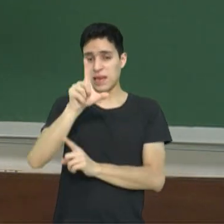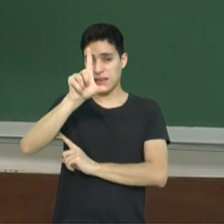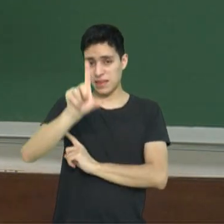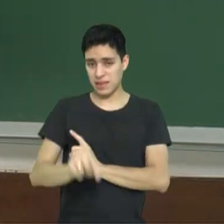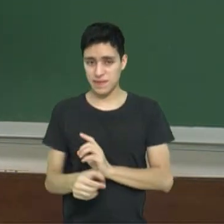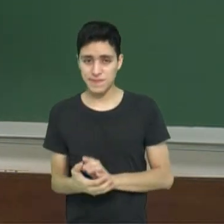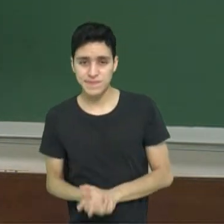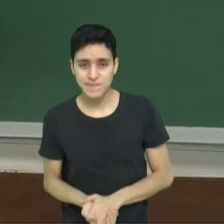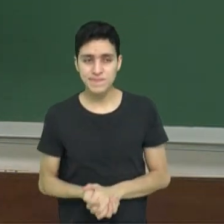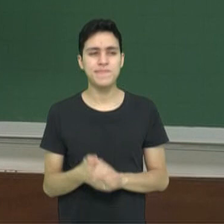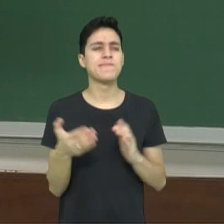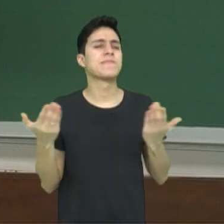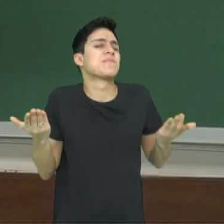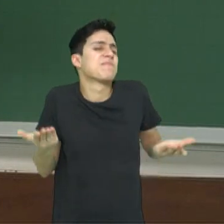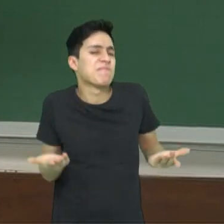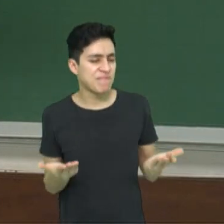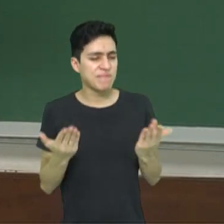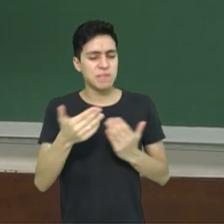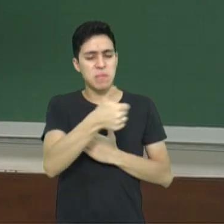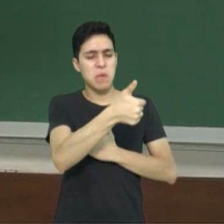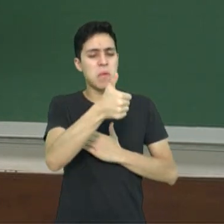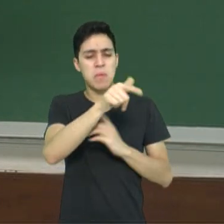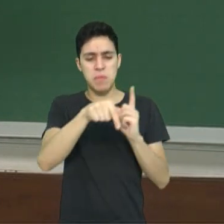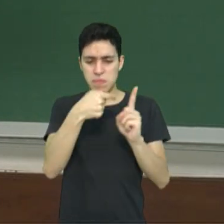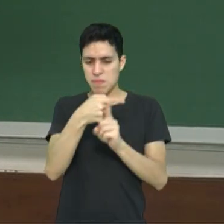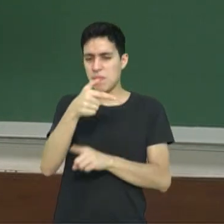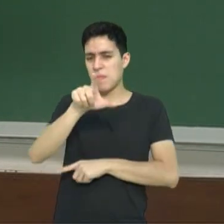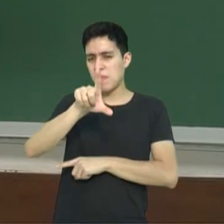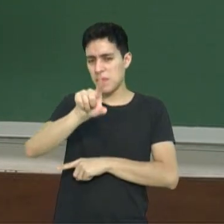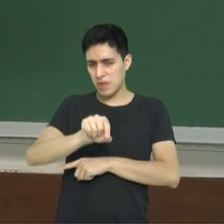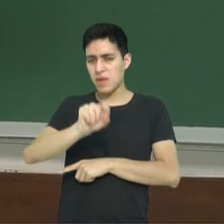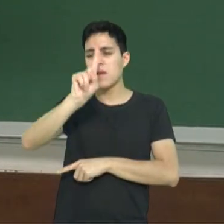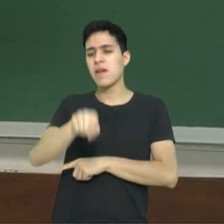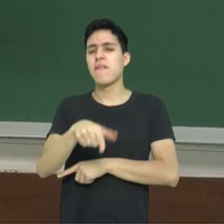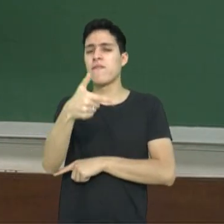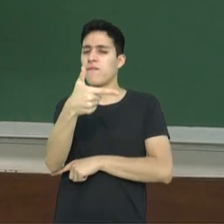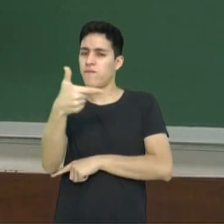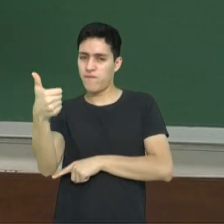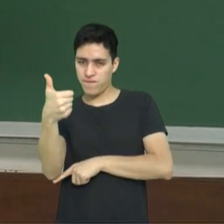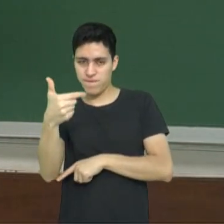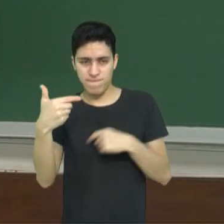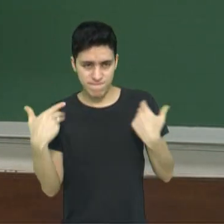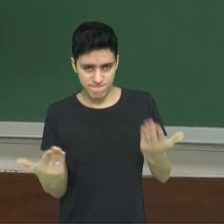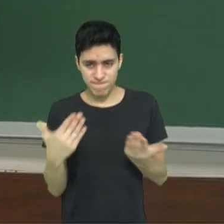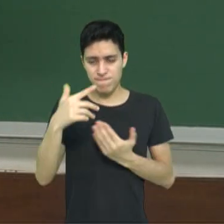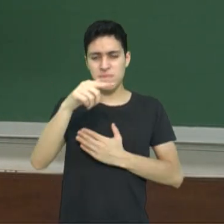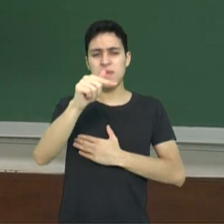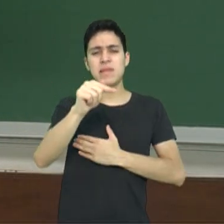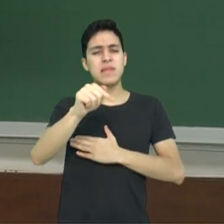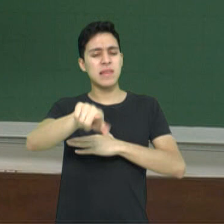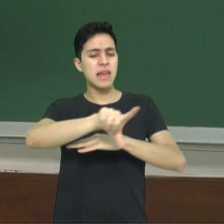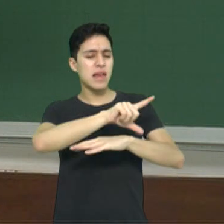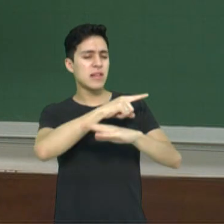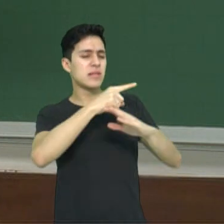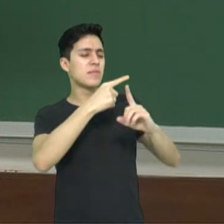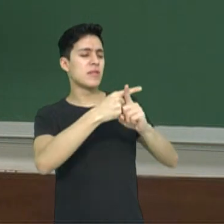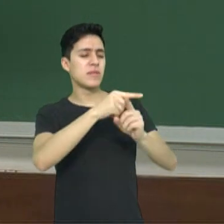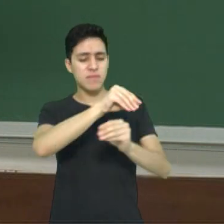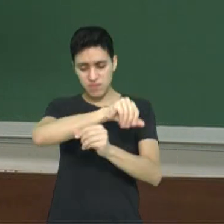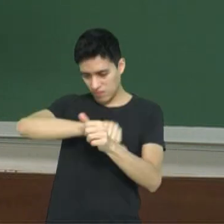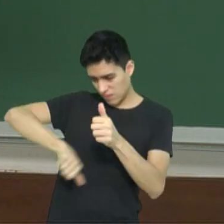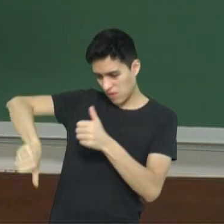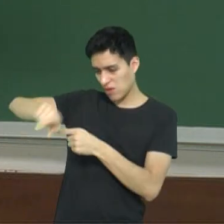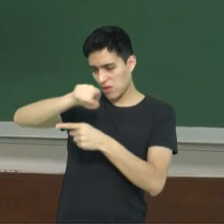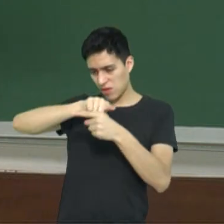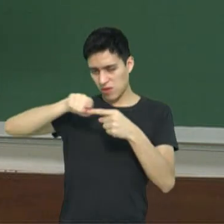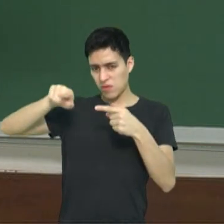10. E daí 11 mais 10, 21. O 7 que estava multiplicando passa